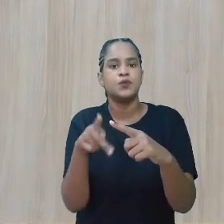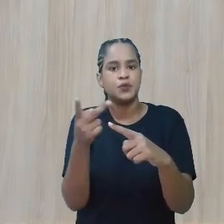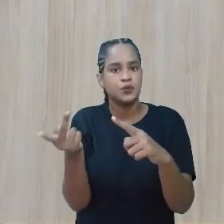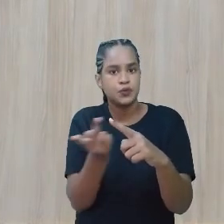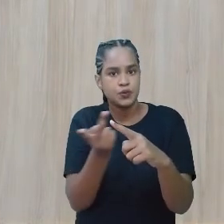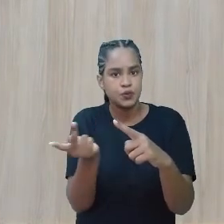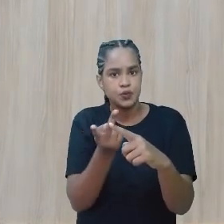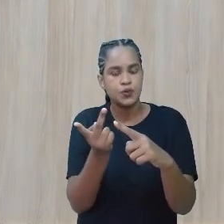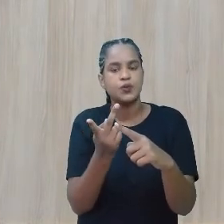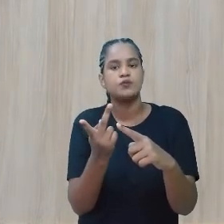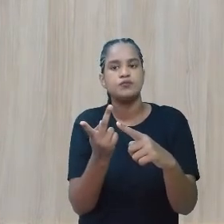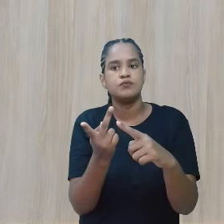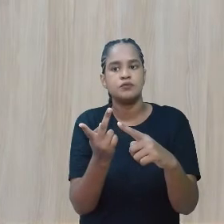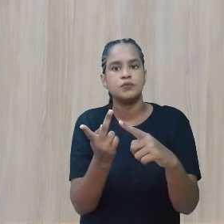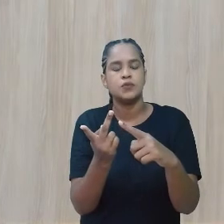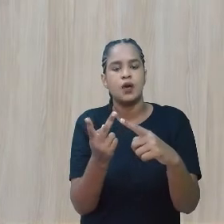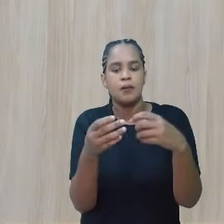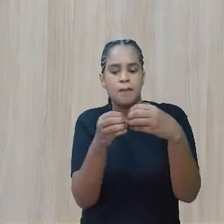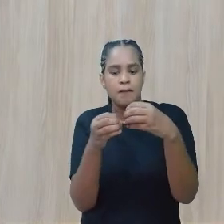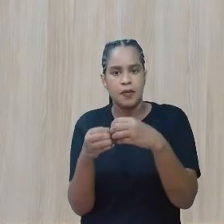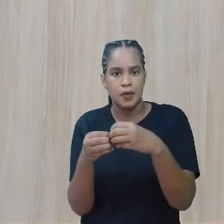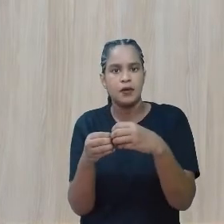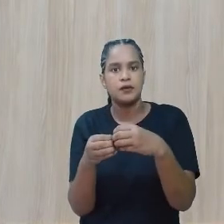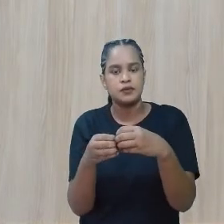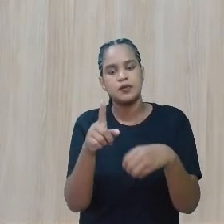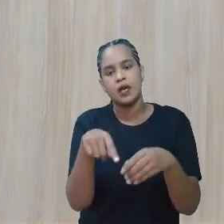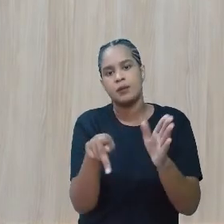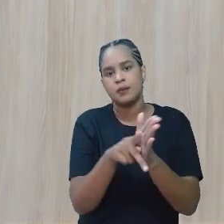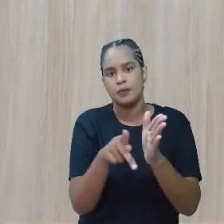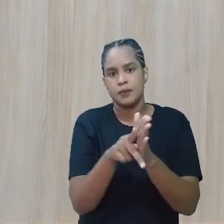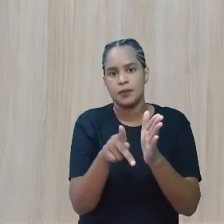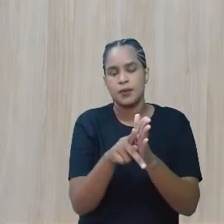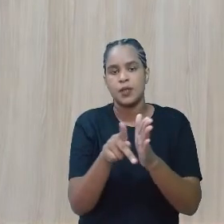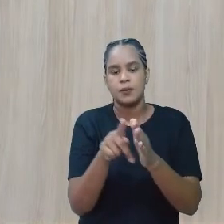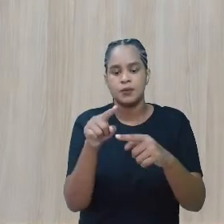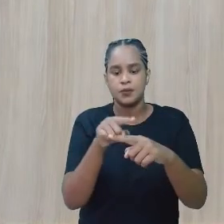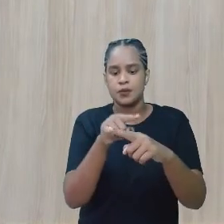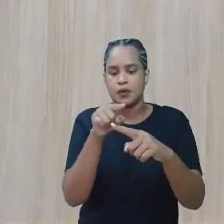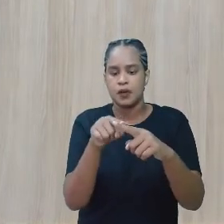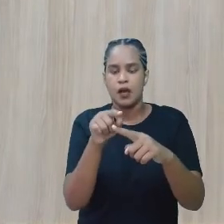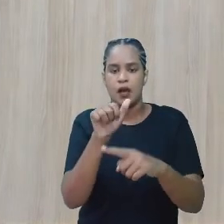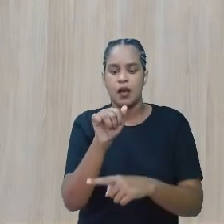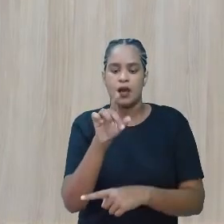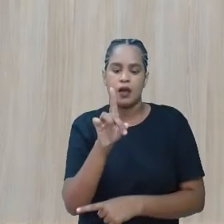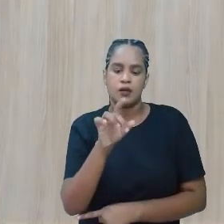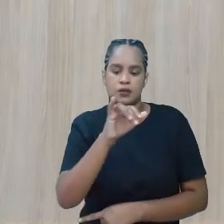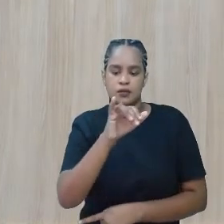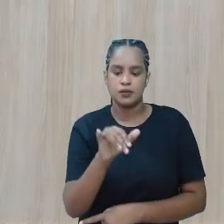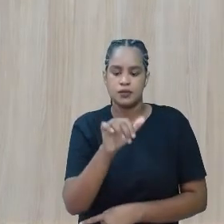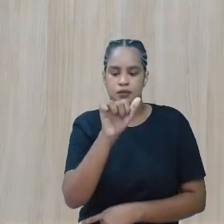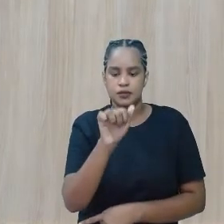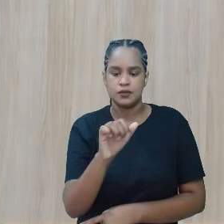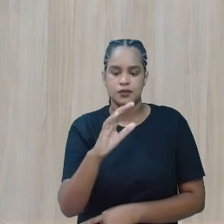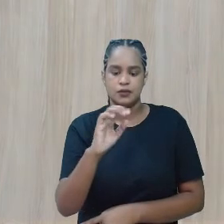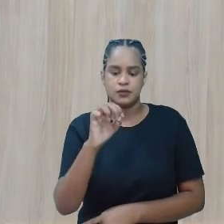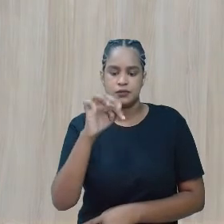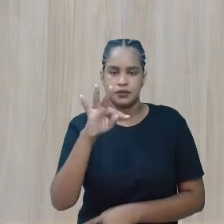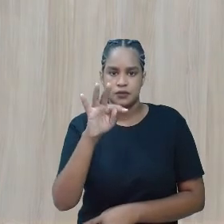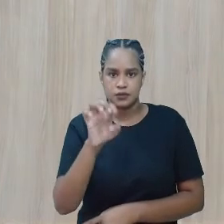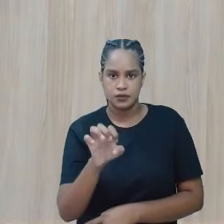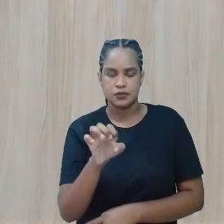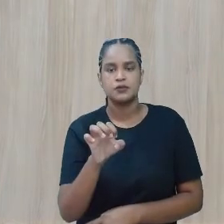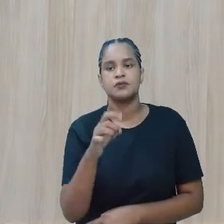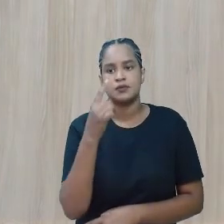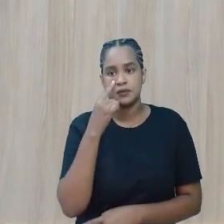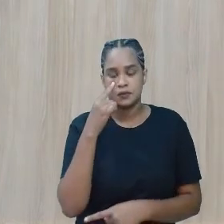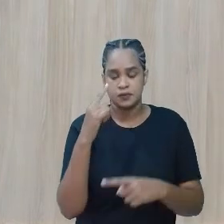eles estão um do lado do outro. Então, eles são chamados de ângulos adjacentes, tá joia? Então, esse ângulo